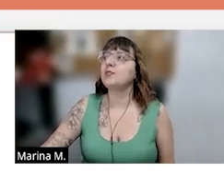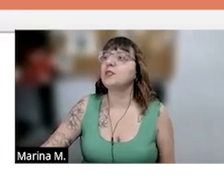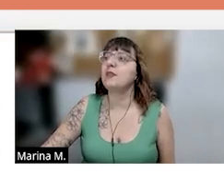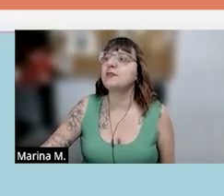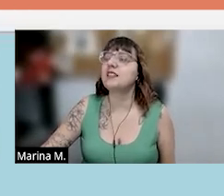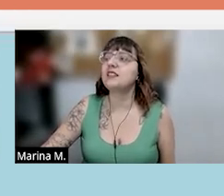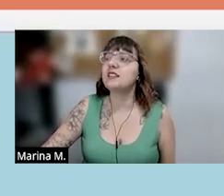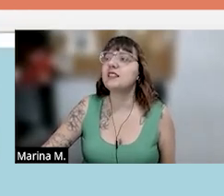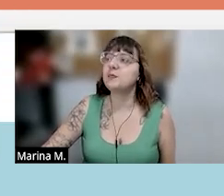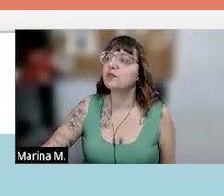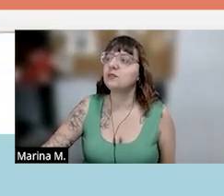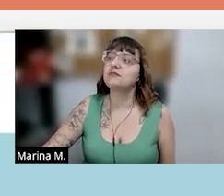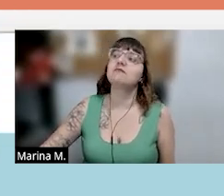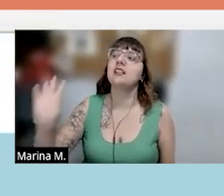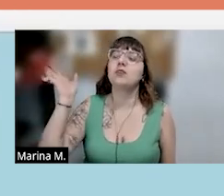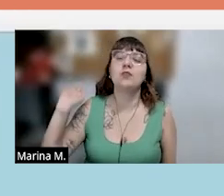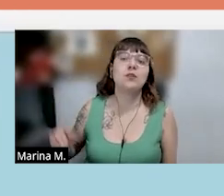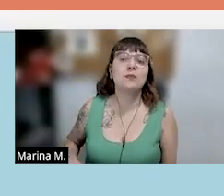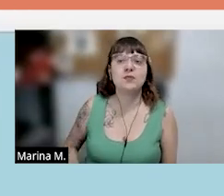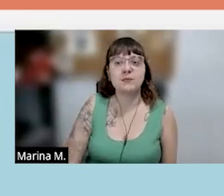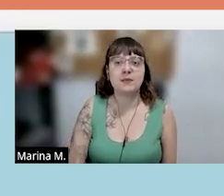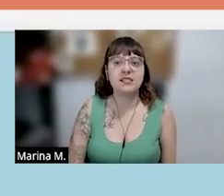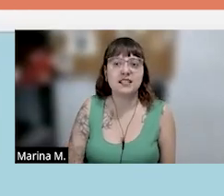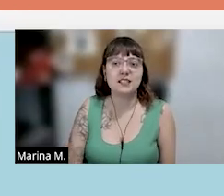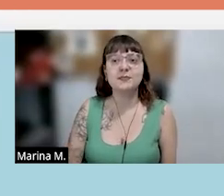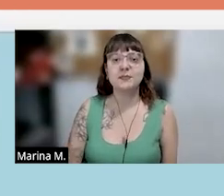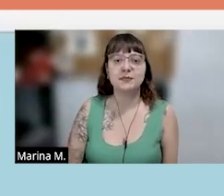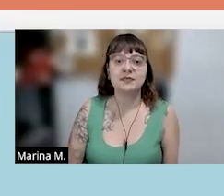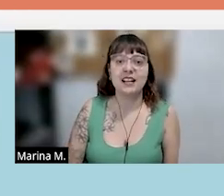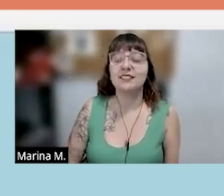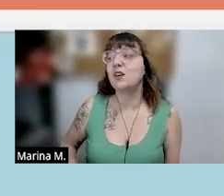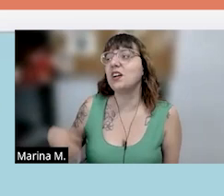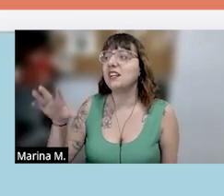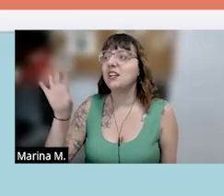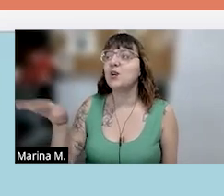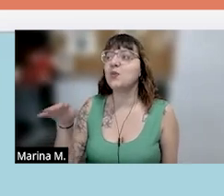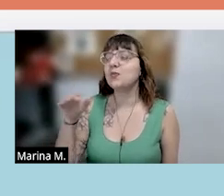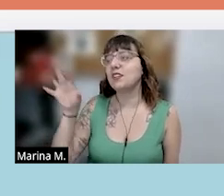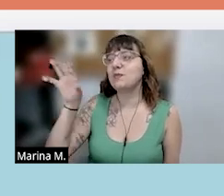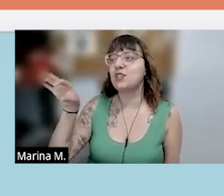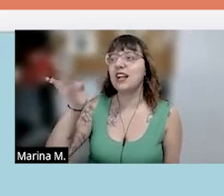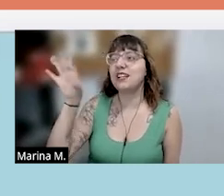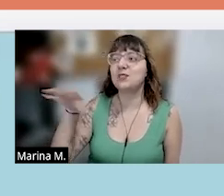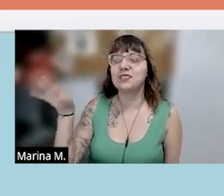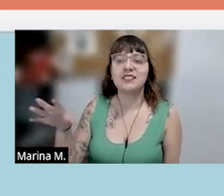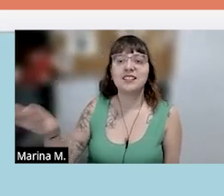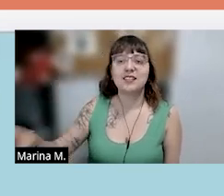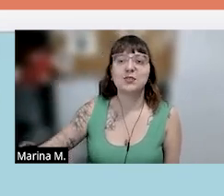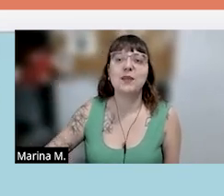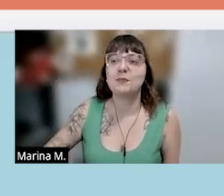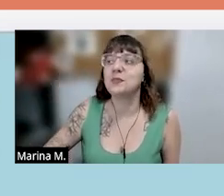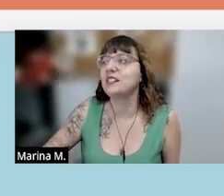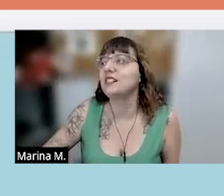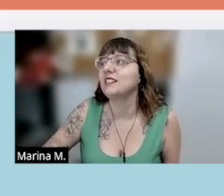colocar então OpenStreetMap Standard. Pronto. Ele colocou o OpenStreetMap Standard. tá? Então agora eu consigo imaginar isso